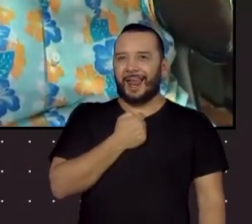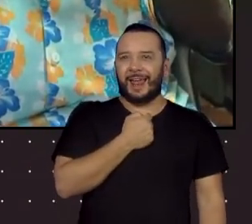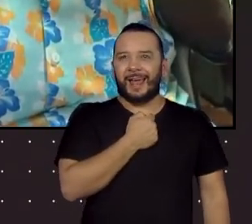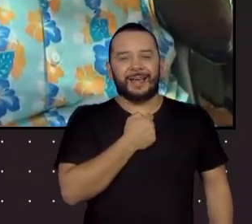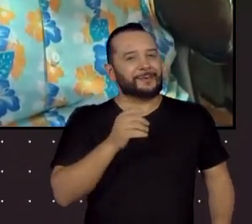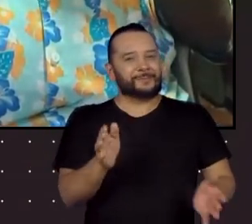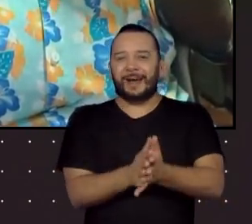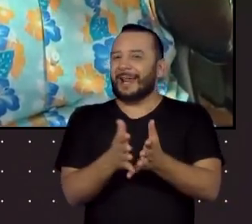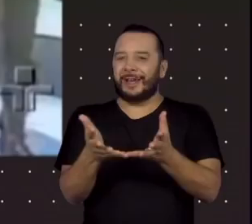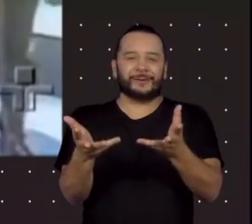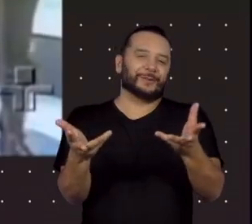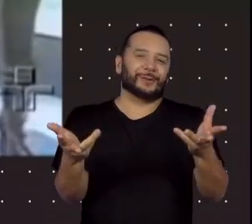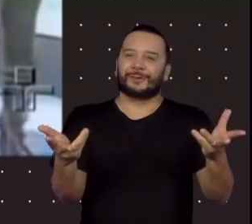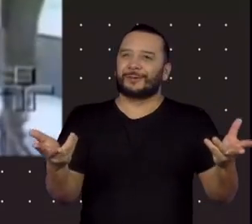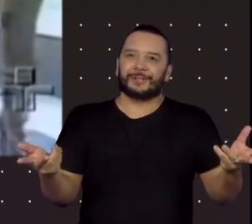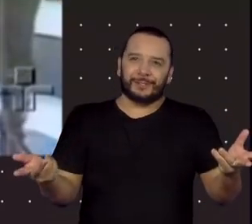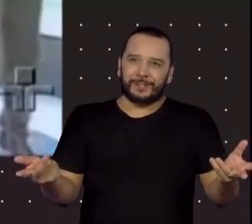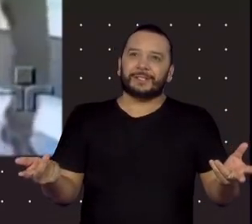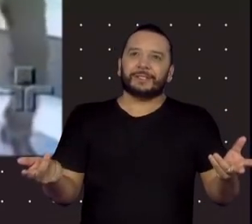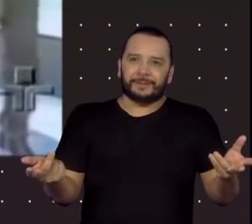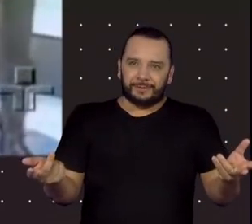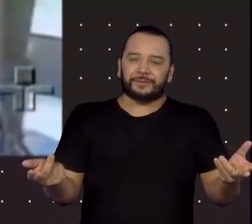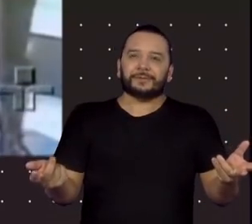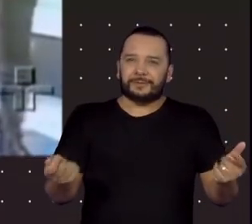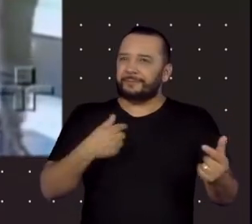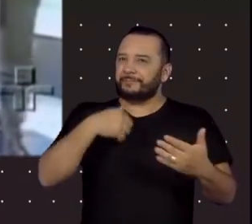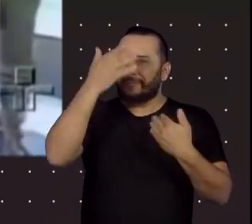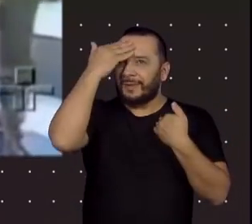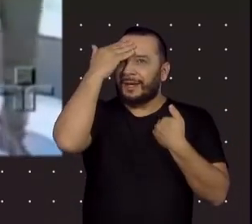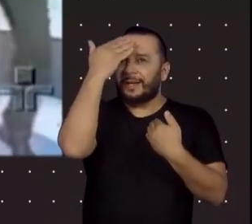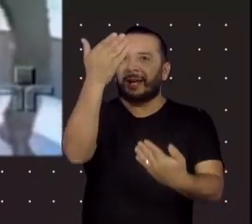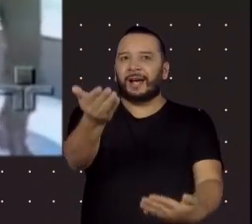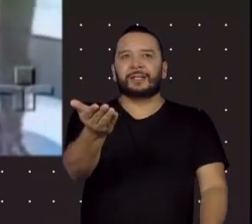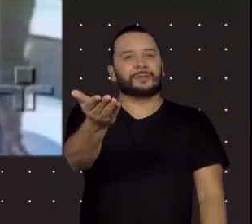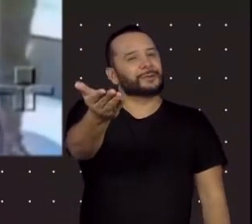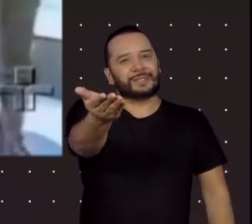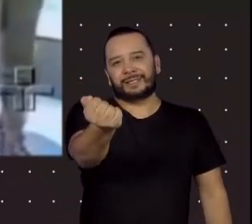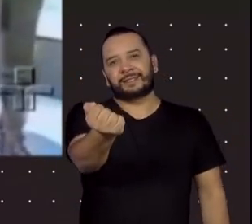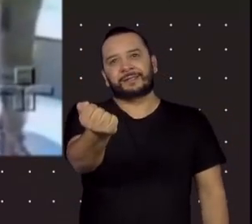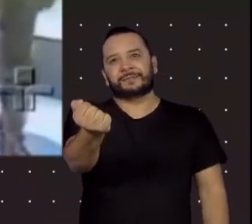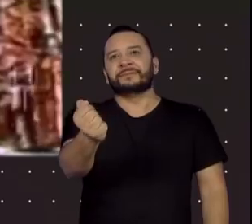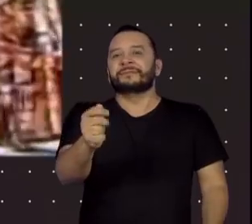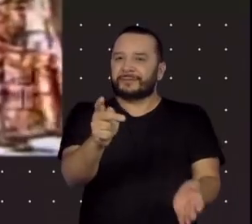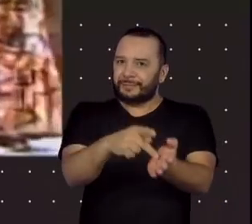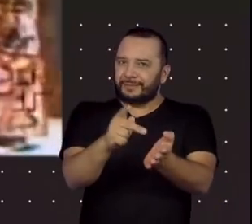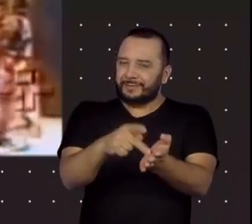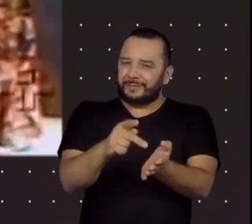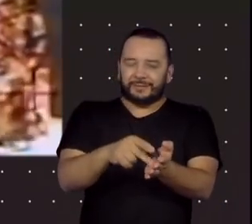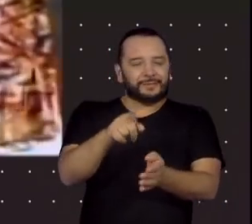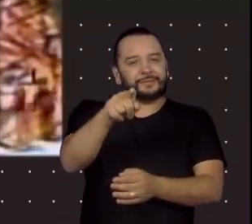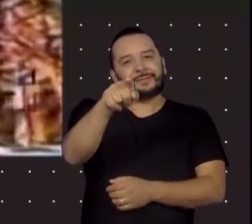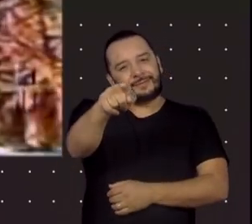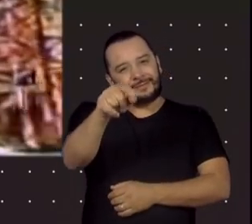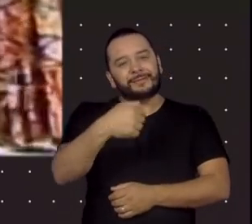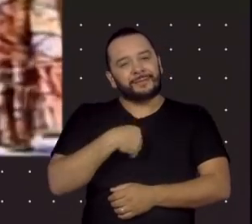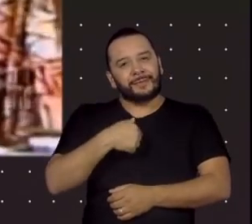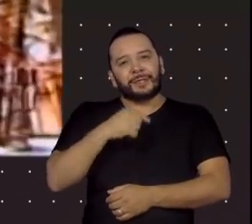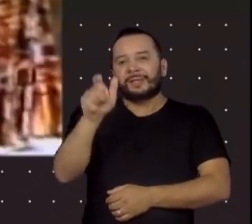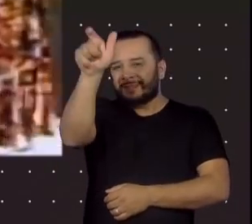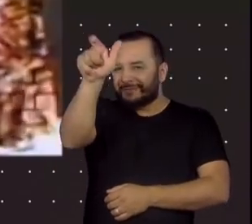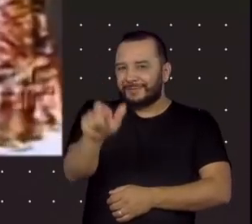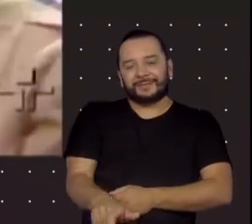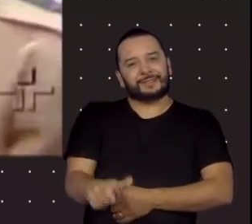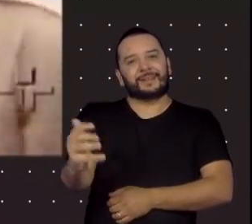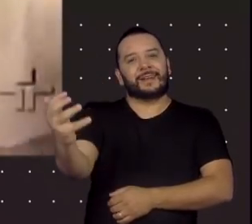a nossa canção. E a gente é muito grato a você, Tony. Você foi uma grande figura na